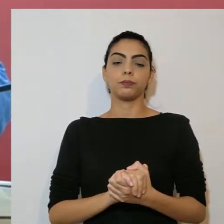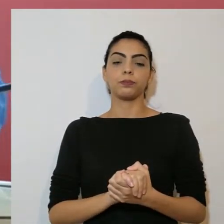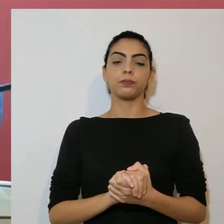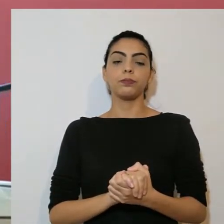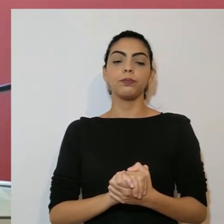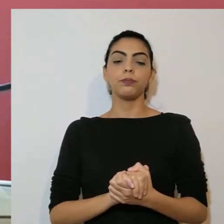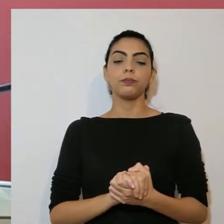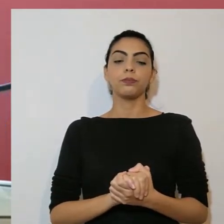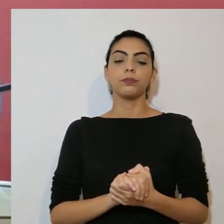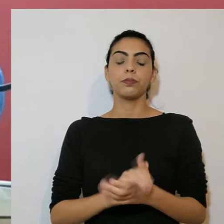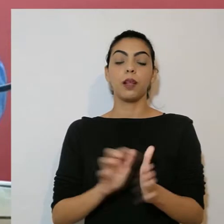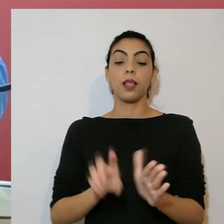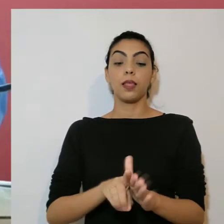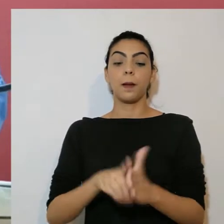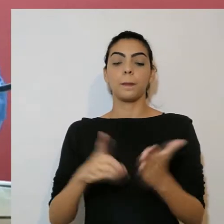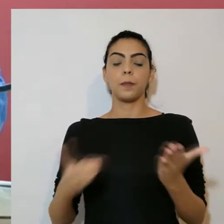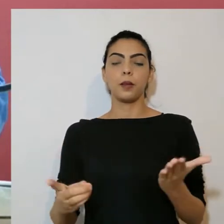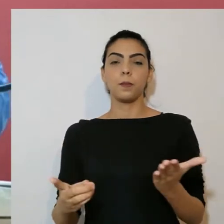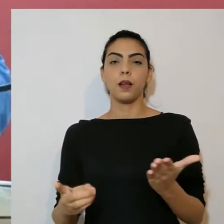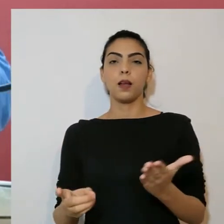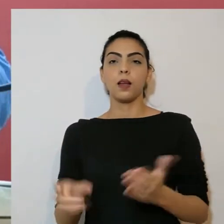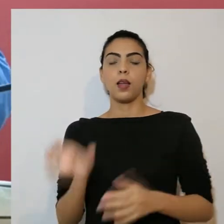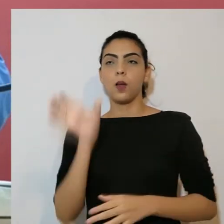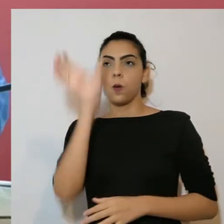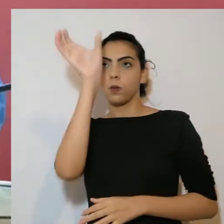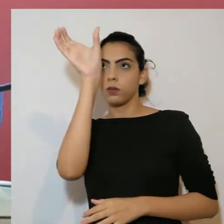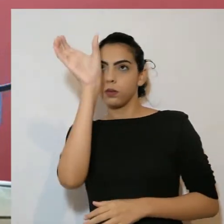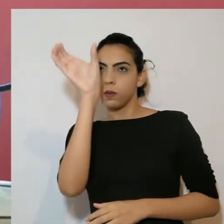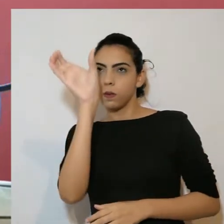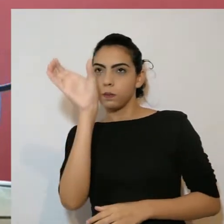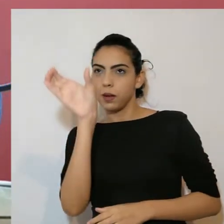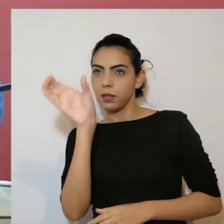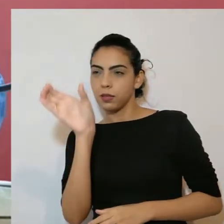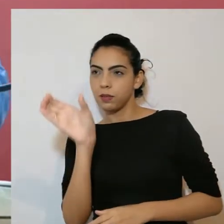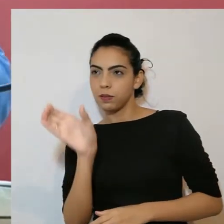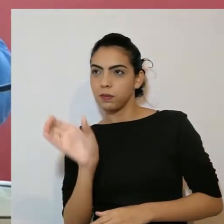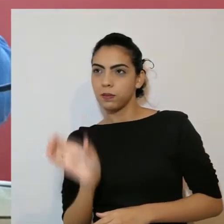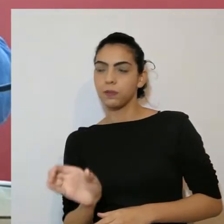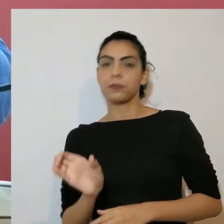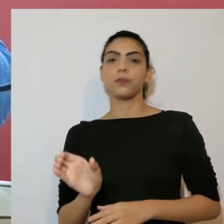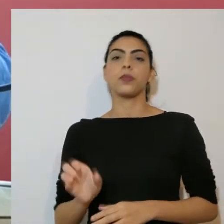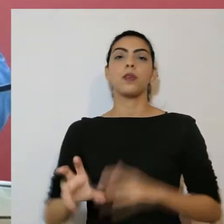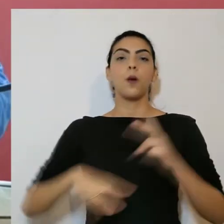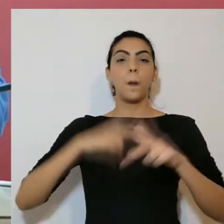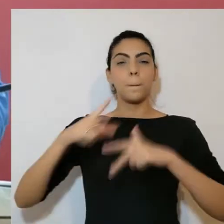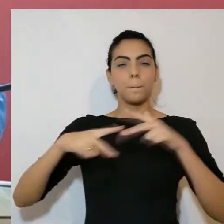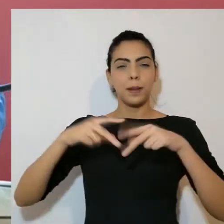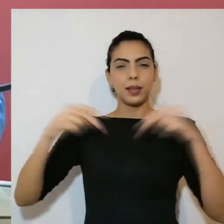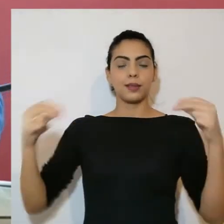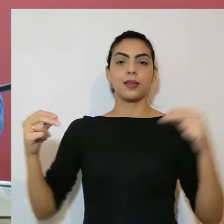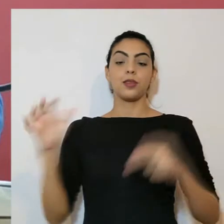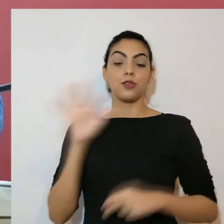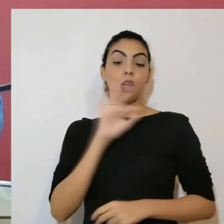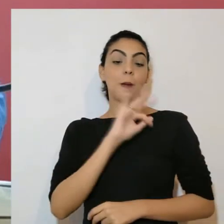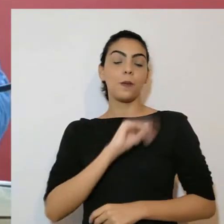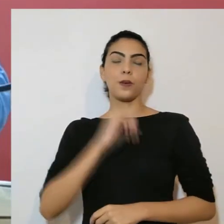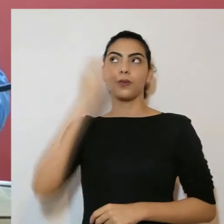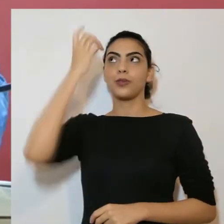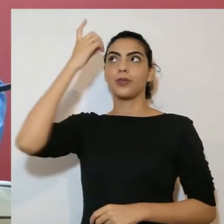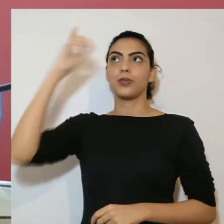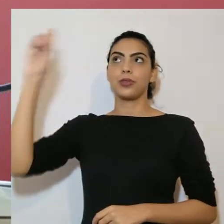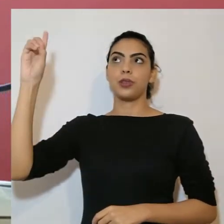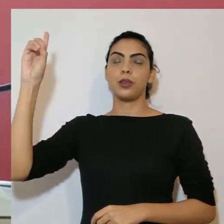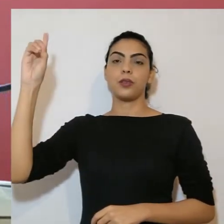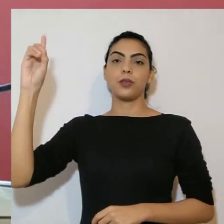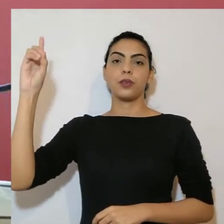é colocado na Bíblia como norma, como um presente amoroso de Deus para